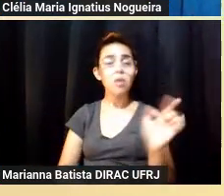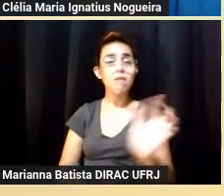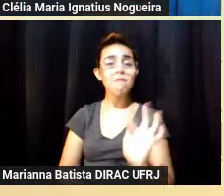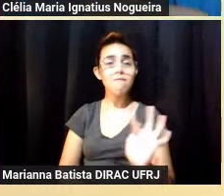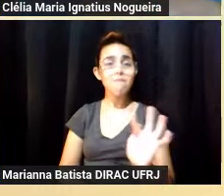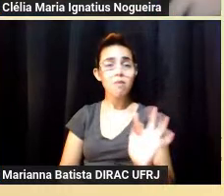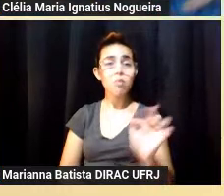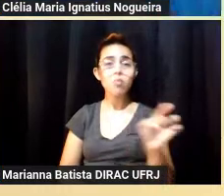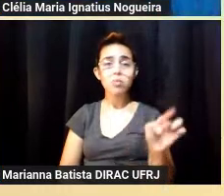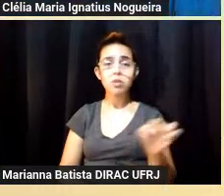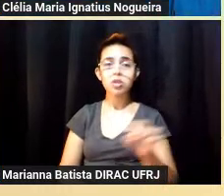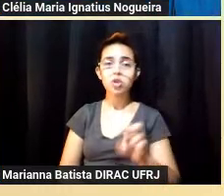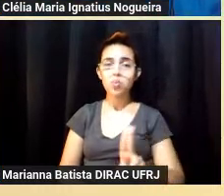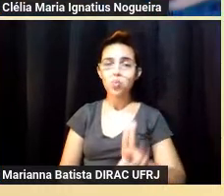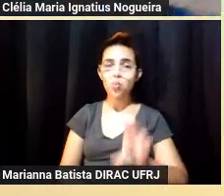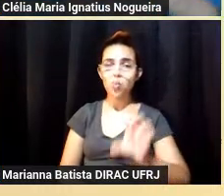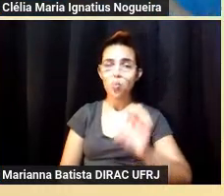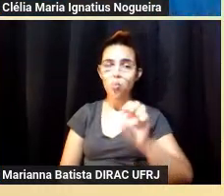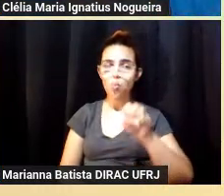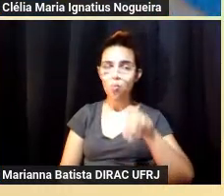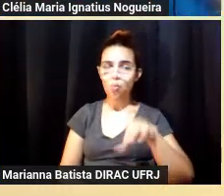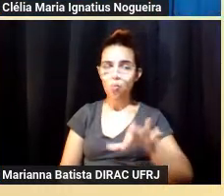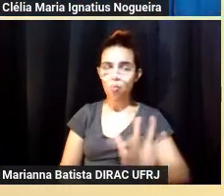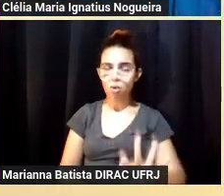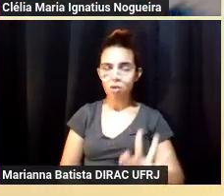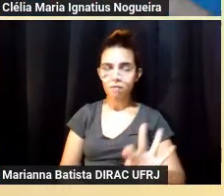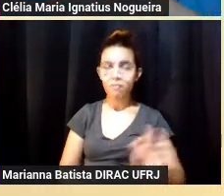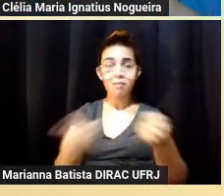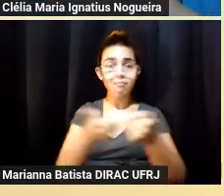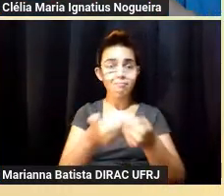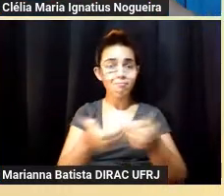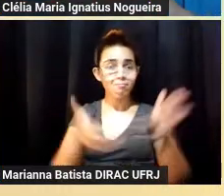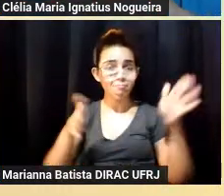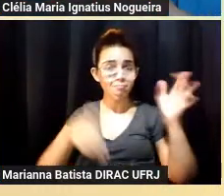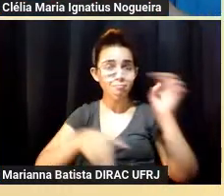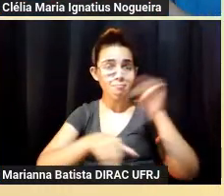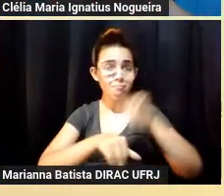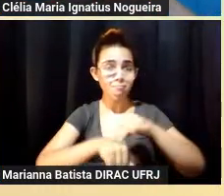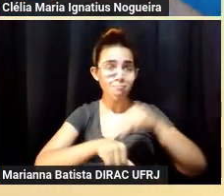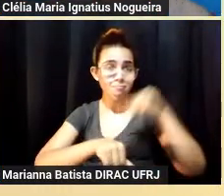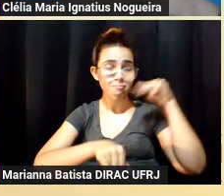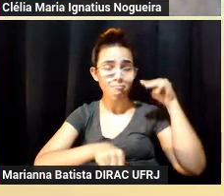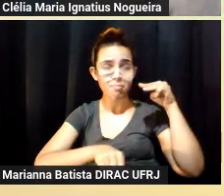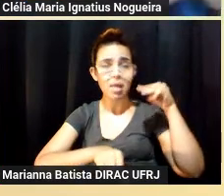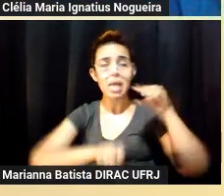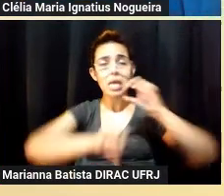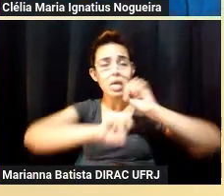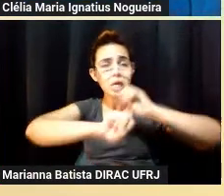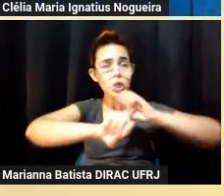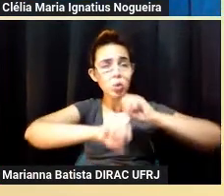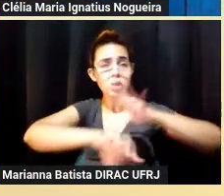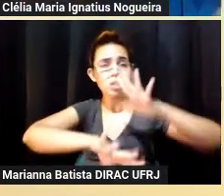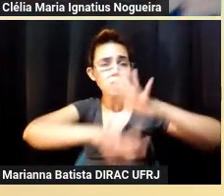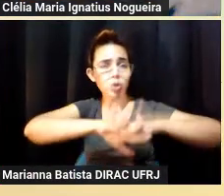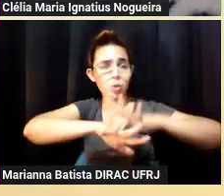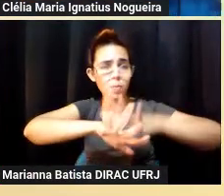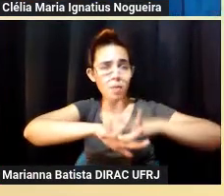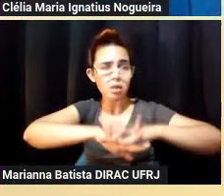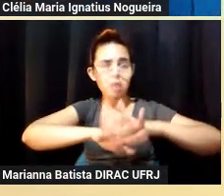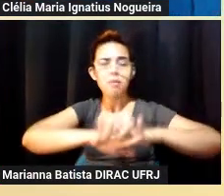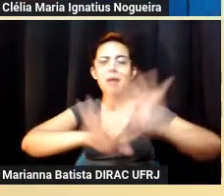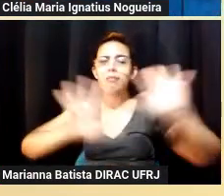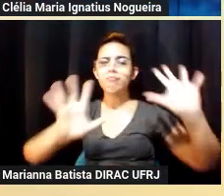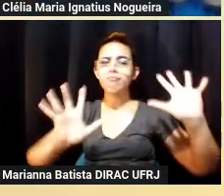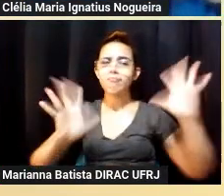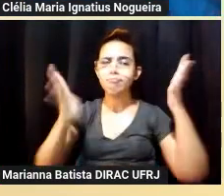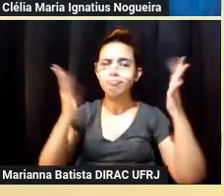queria abrir o primeiro mestrado em ensino da matemática e educação matemática, e fizeram um evento lá em Maringá, e